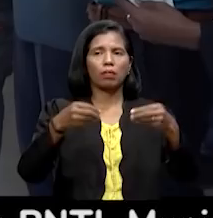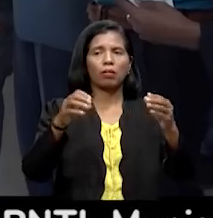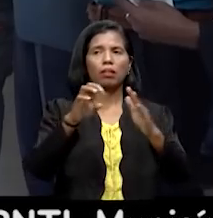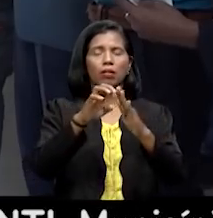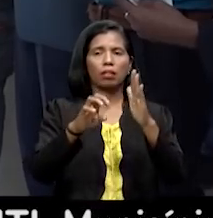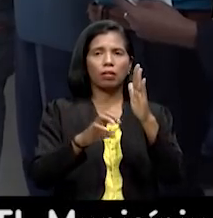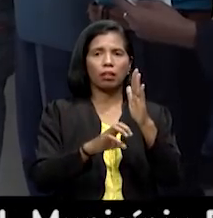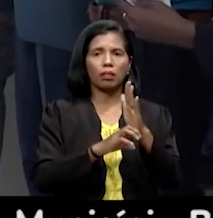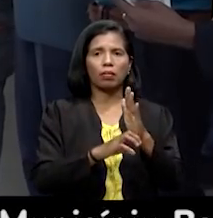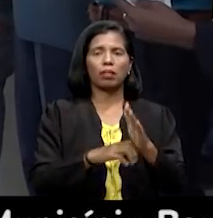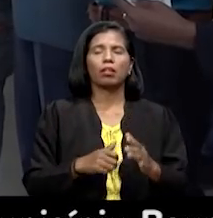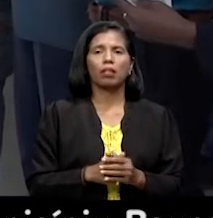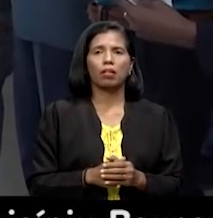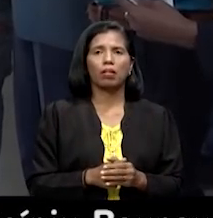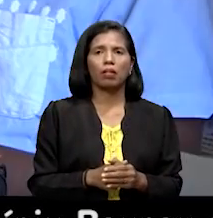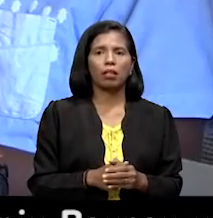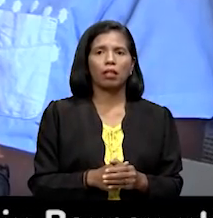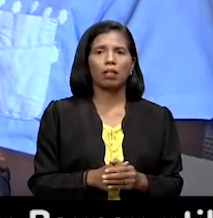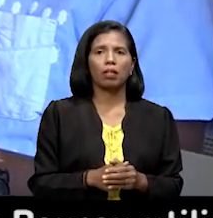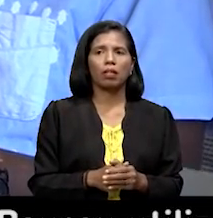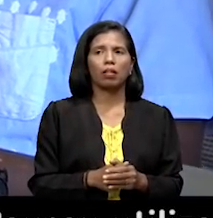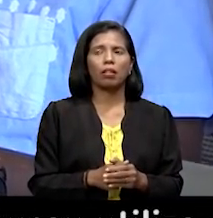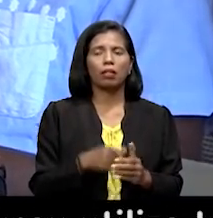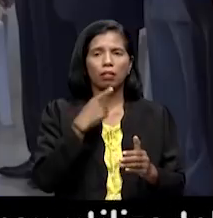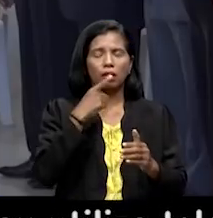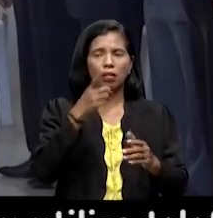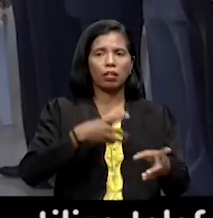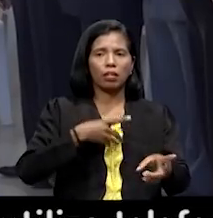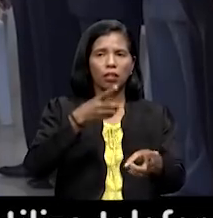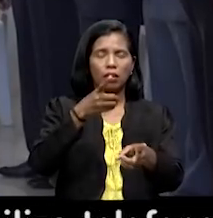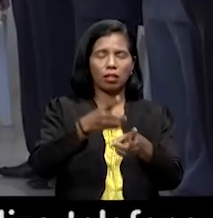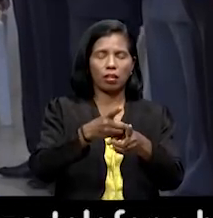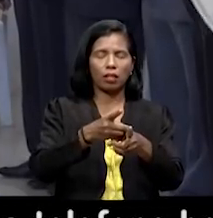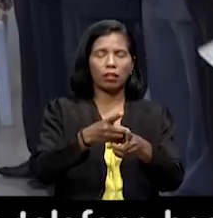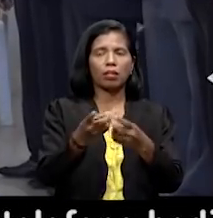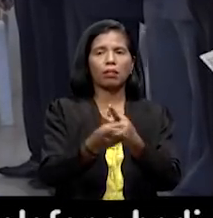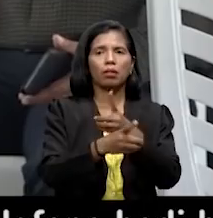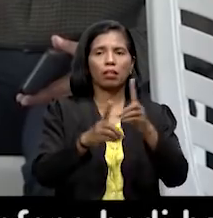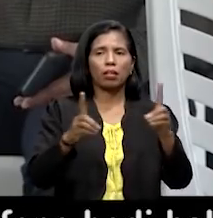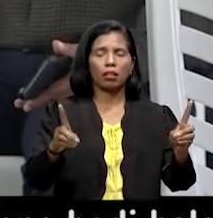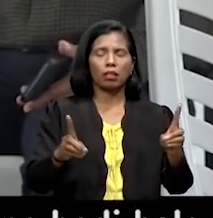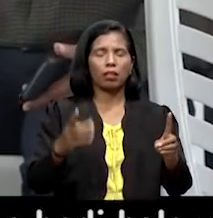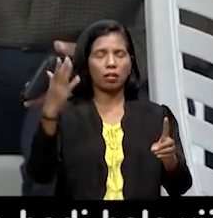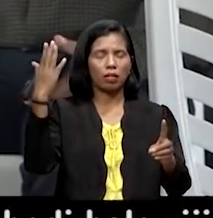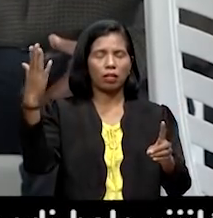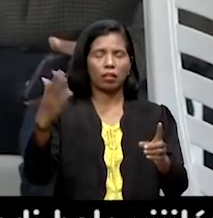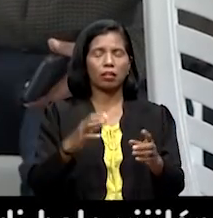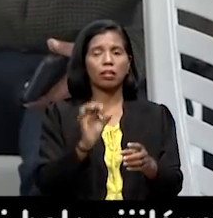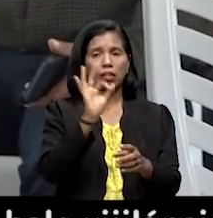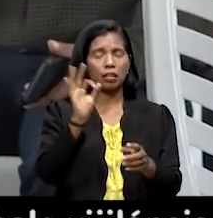junta força política no aliado defende direito democrático ia salão catedral Vila Verde sexta semana